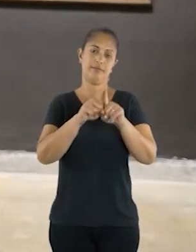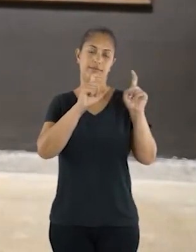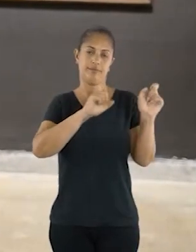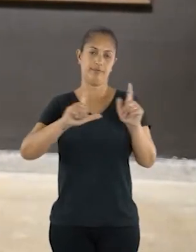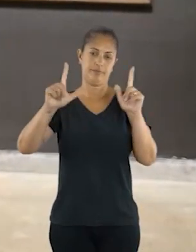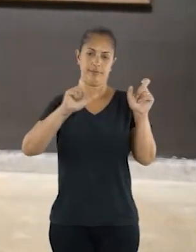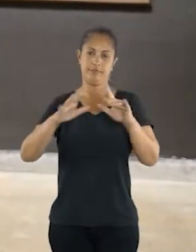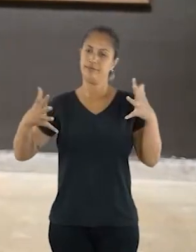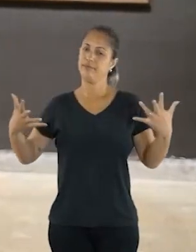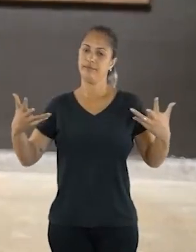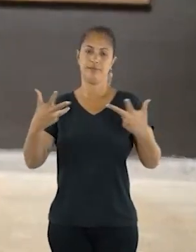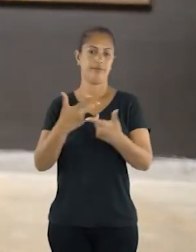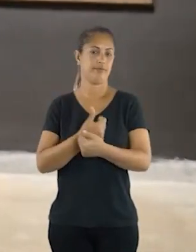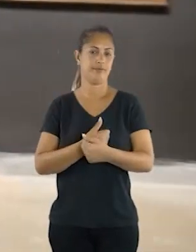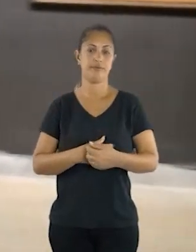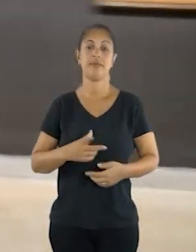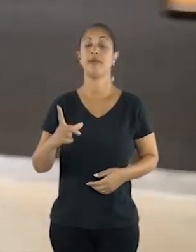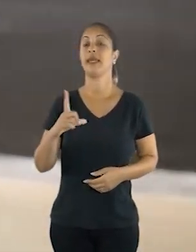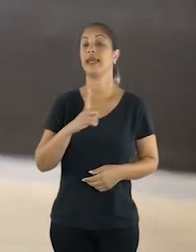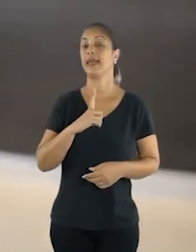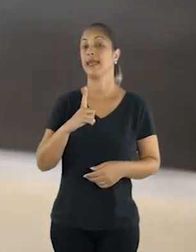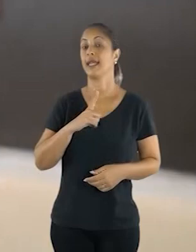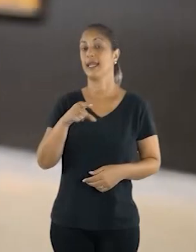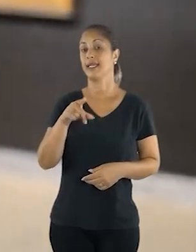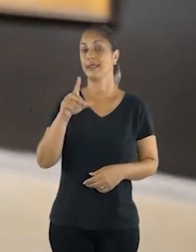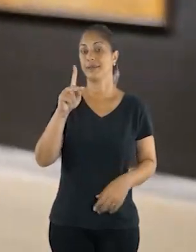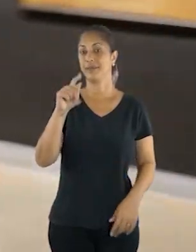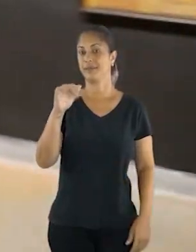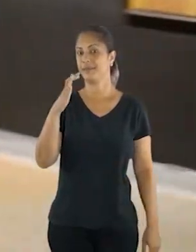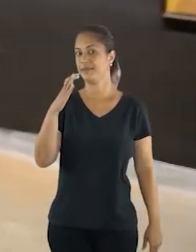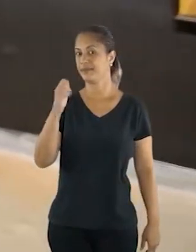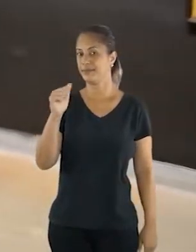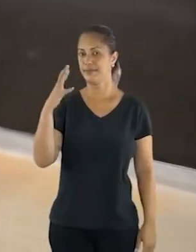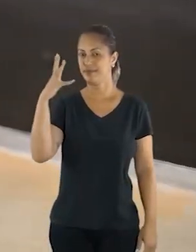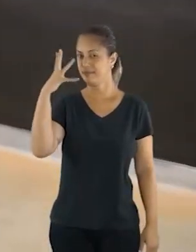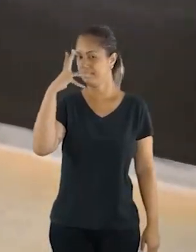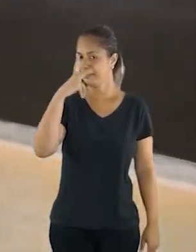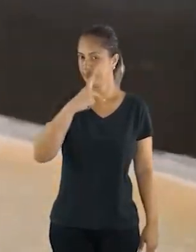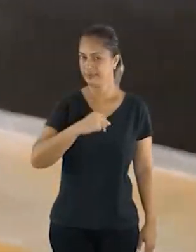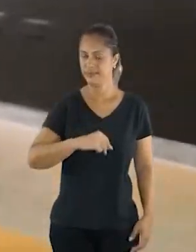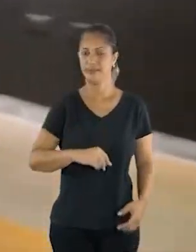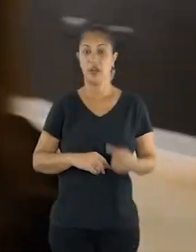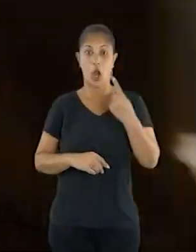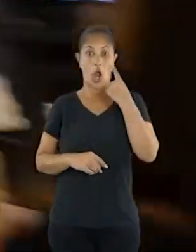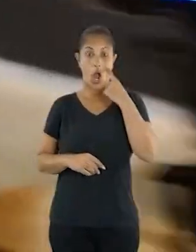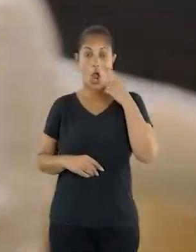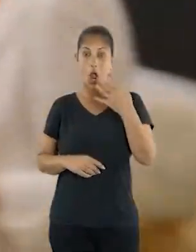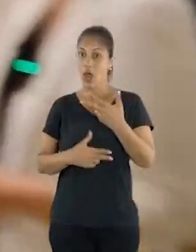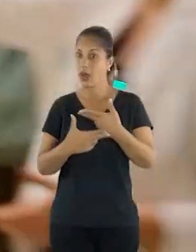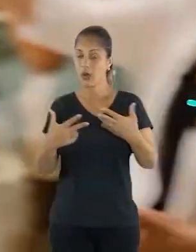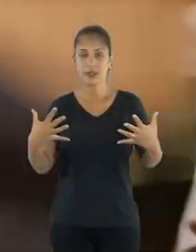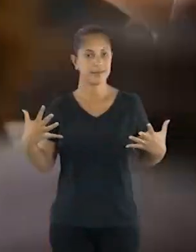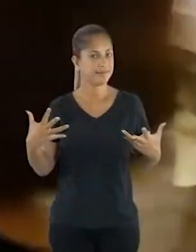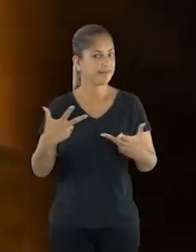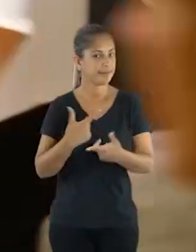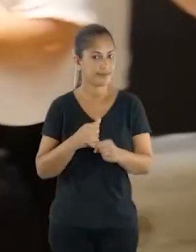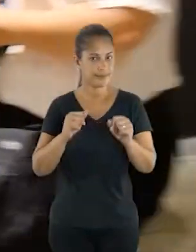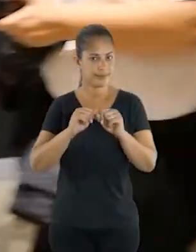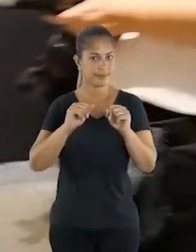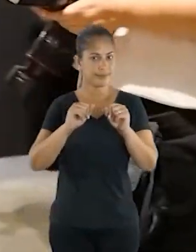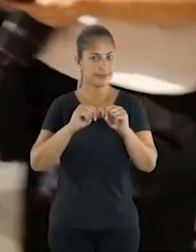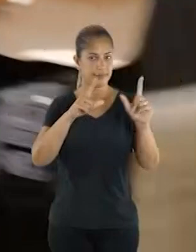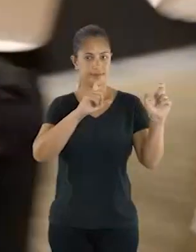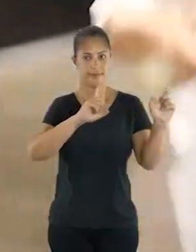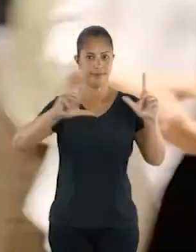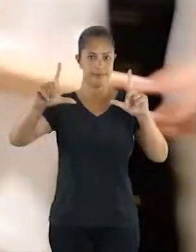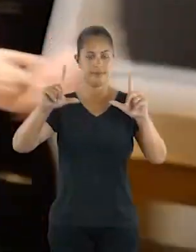absolutamente extraordinárias, e tem aquela peça ali linda aqui, olha que coisa maravilhosa, chamou Fazedor da